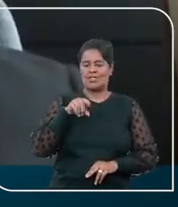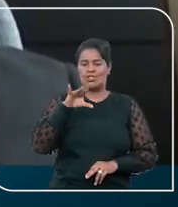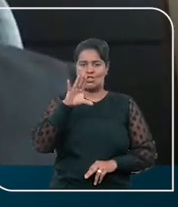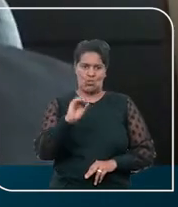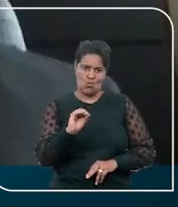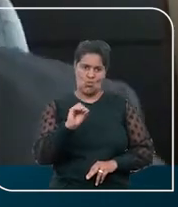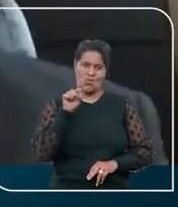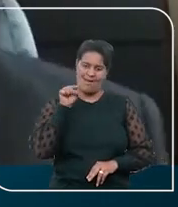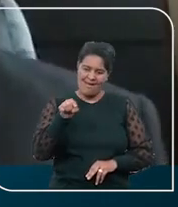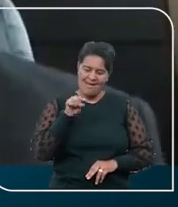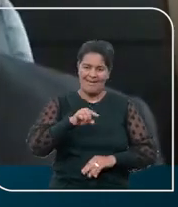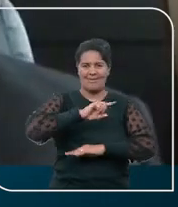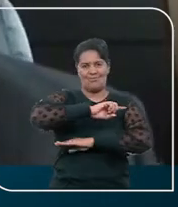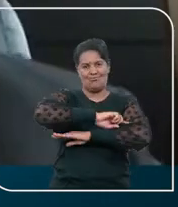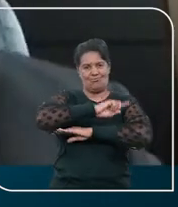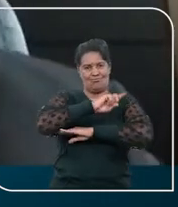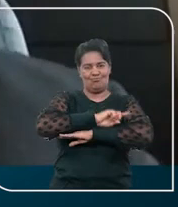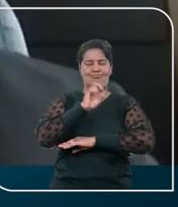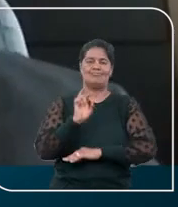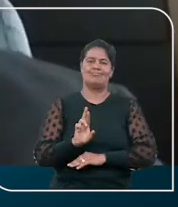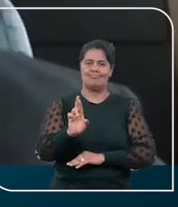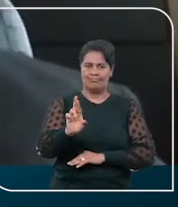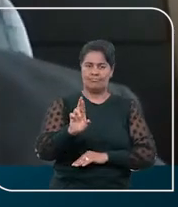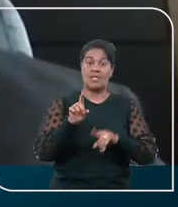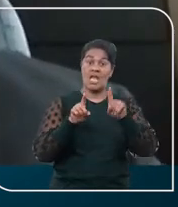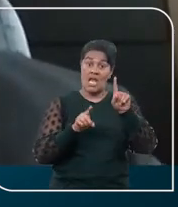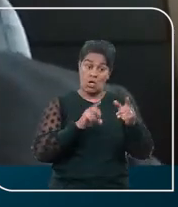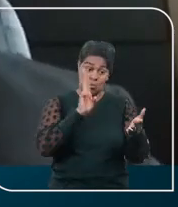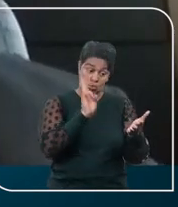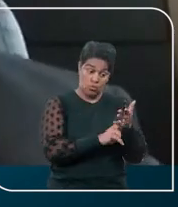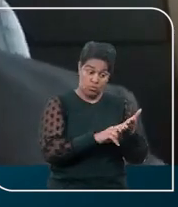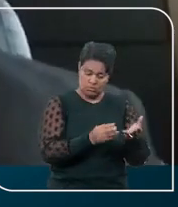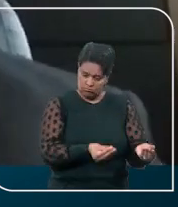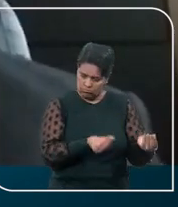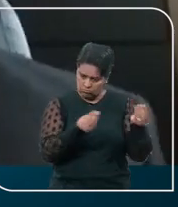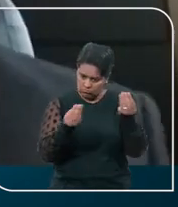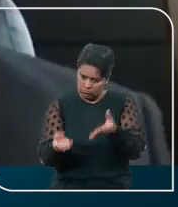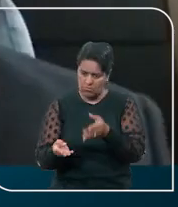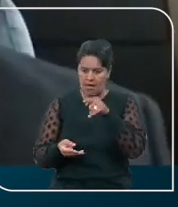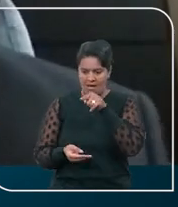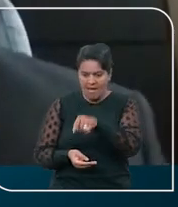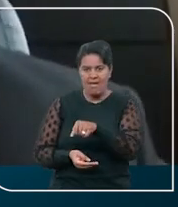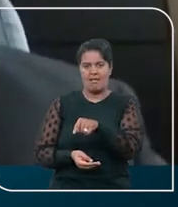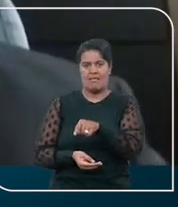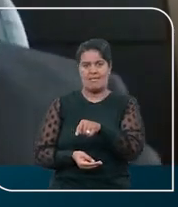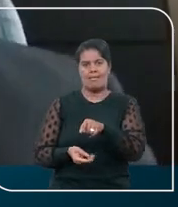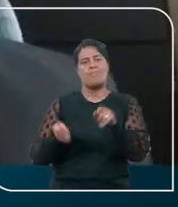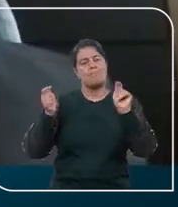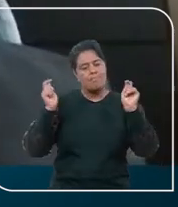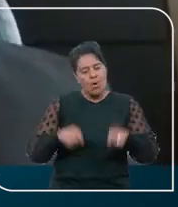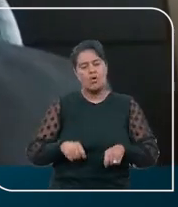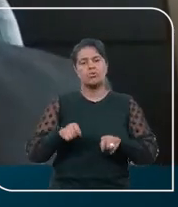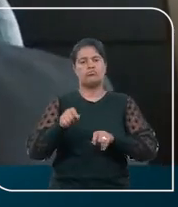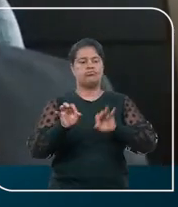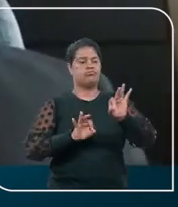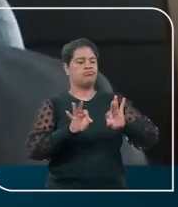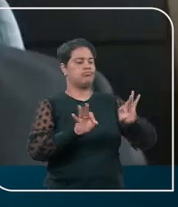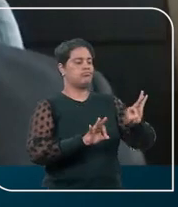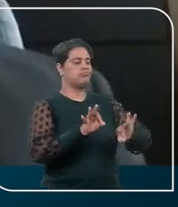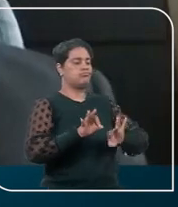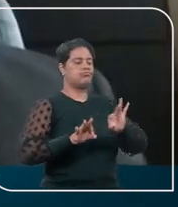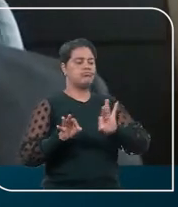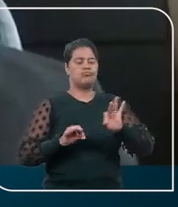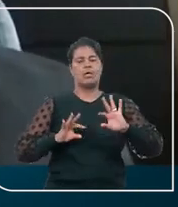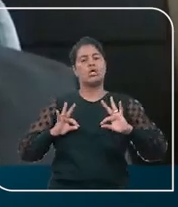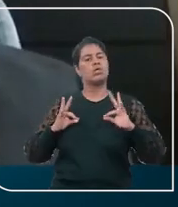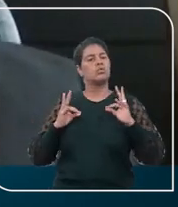deve agir. Ele recebe um mandato, que é um contrato do direito, né? Ele recebe poderes para gerenciar os interesses